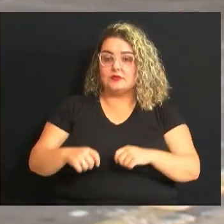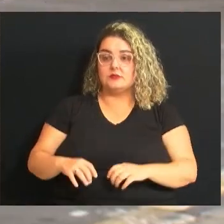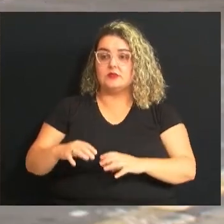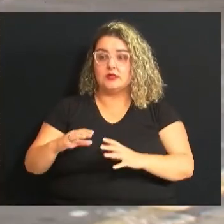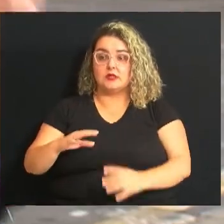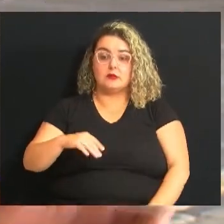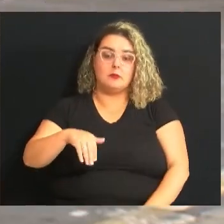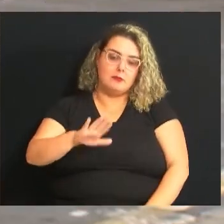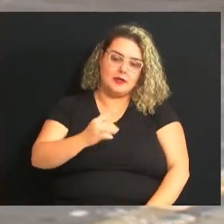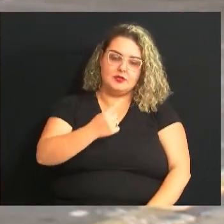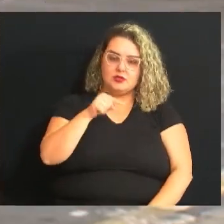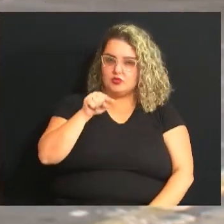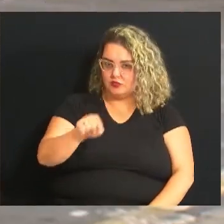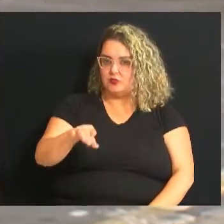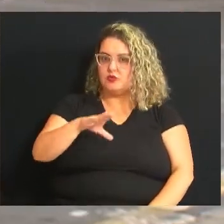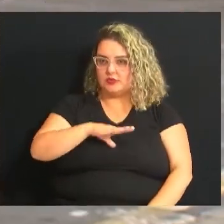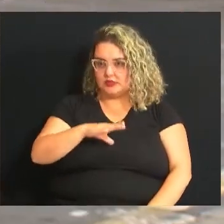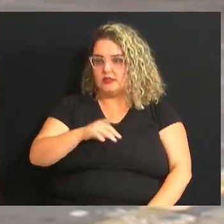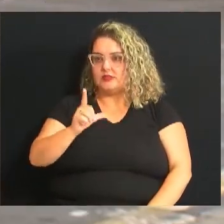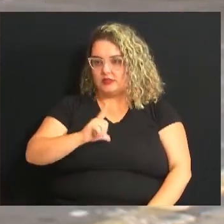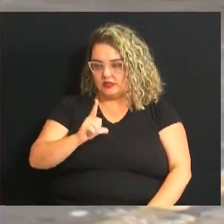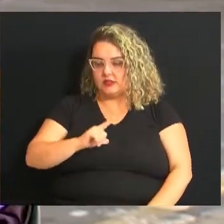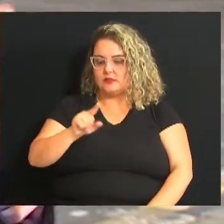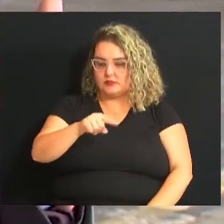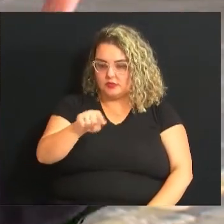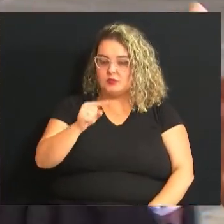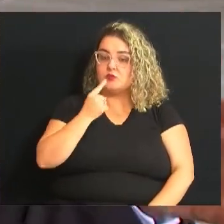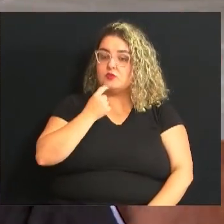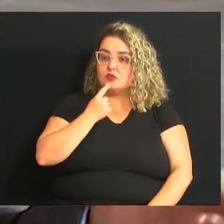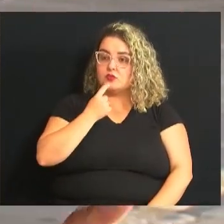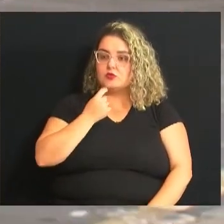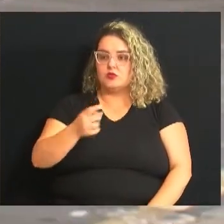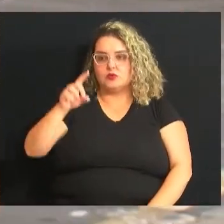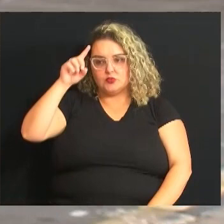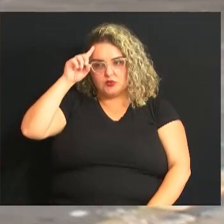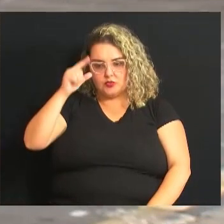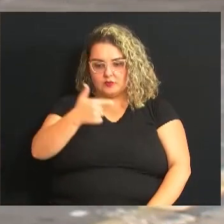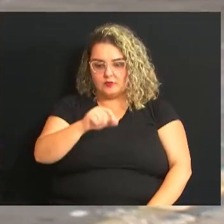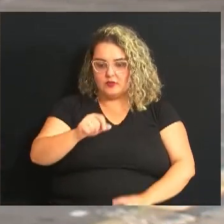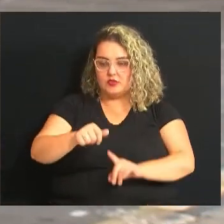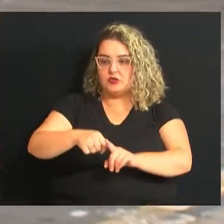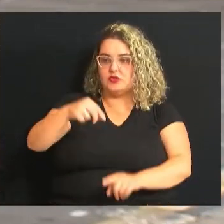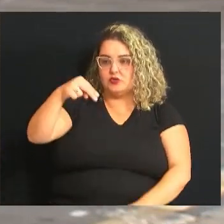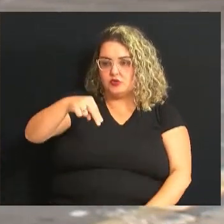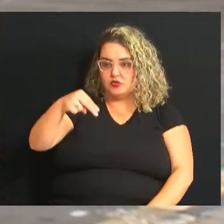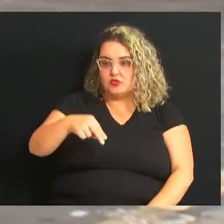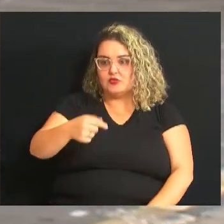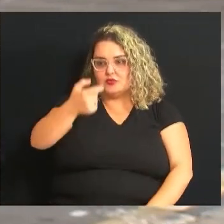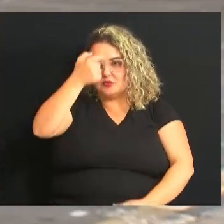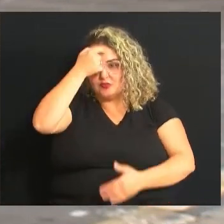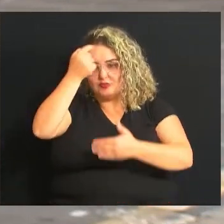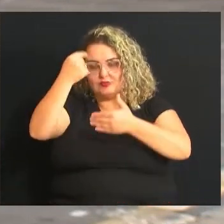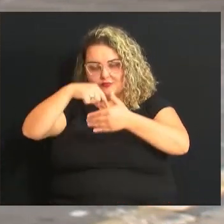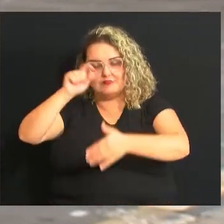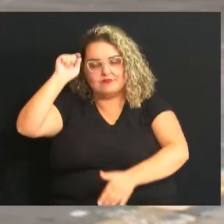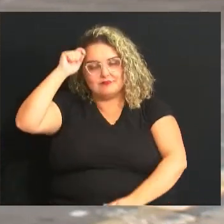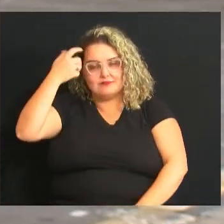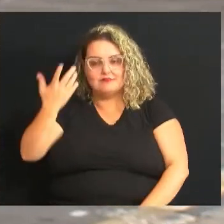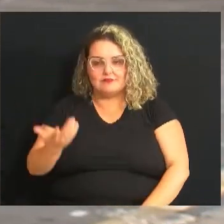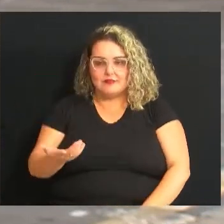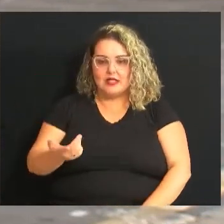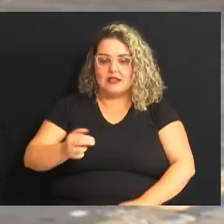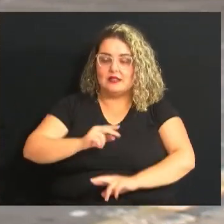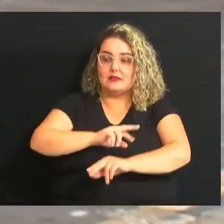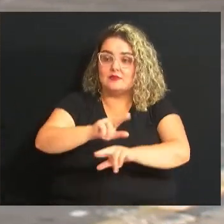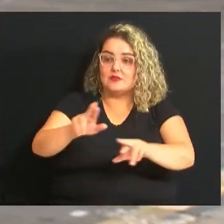hoje no Brasil mais de 1.000 municípios nós tenhamos feriados municipais no dia 20 de novembro, dia da Consciência Negra, e nós